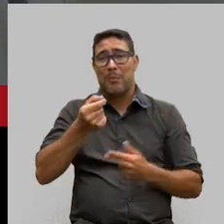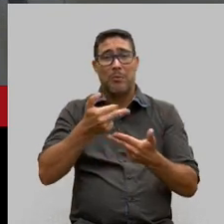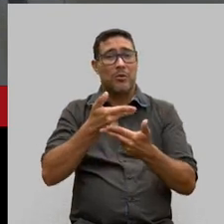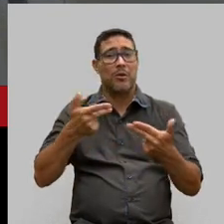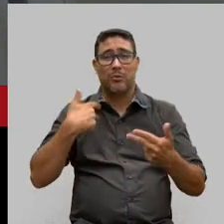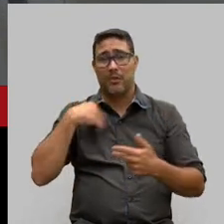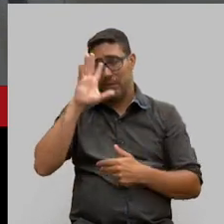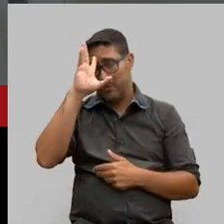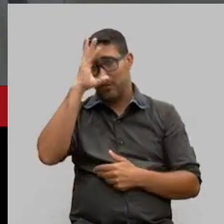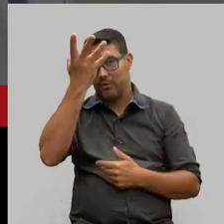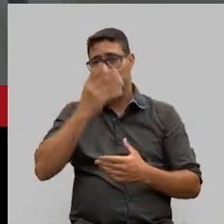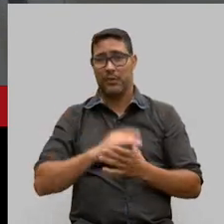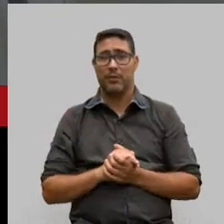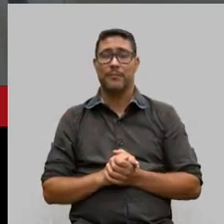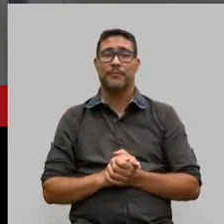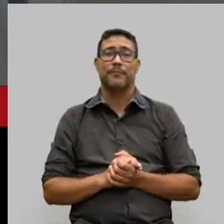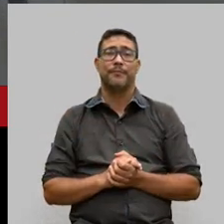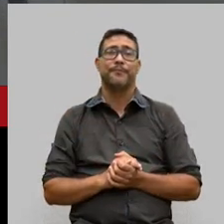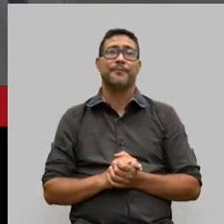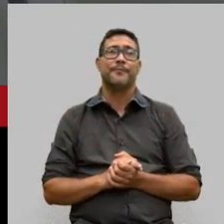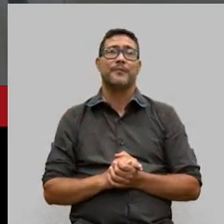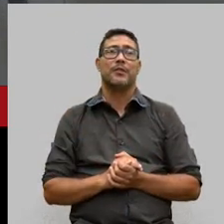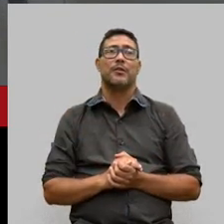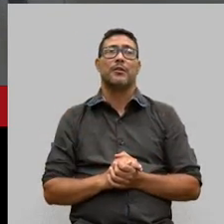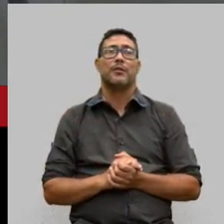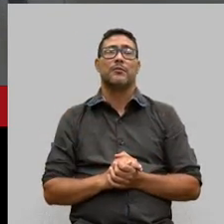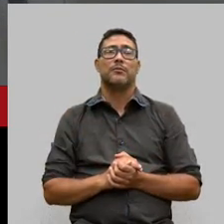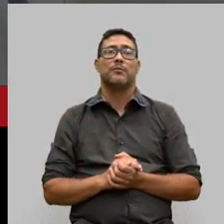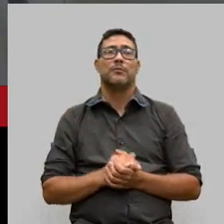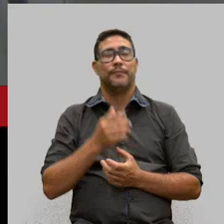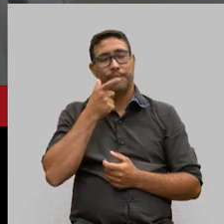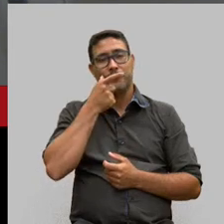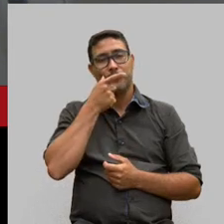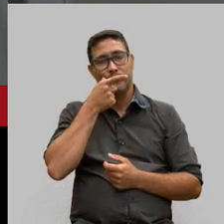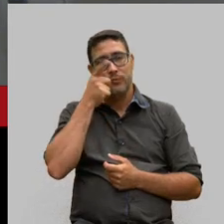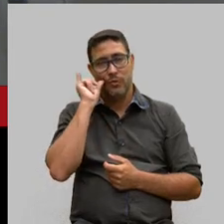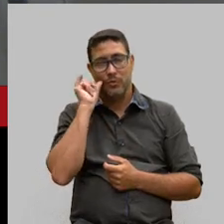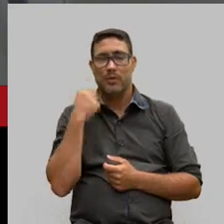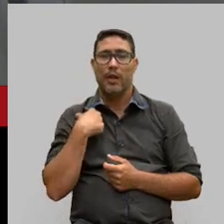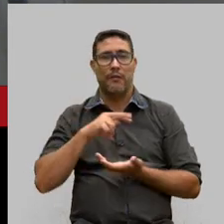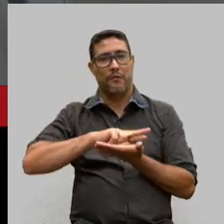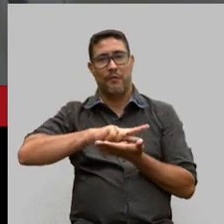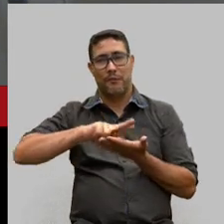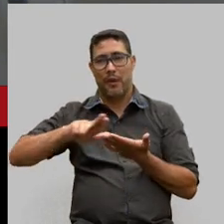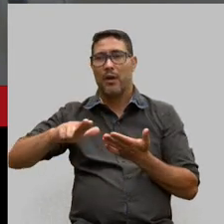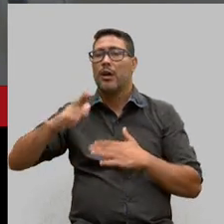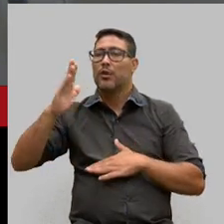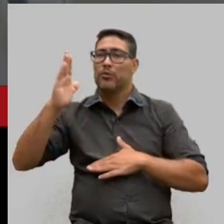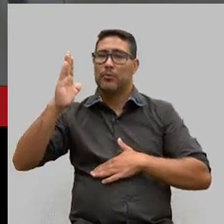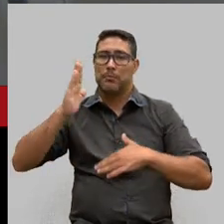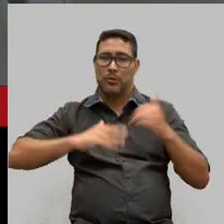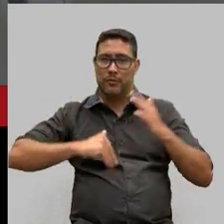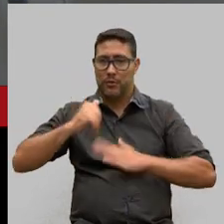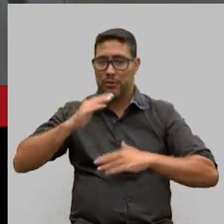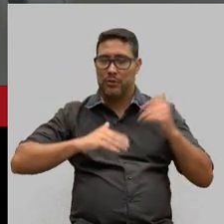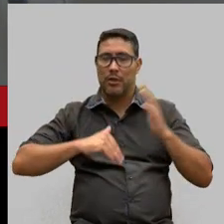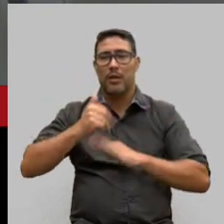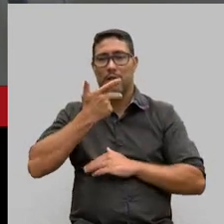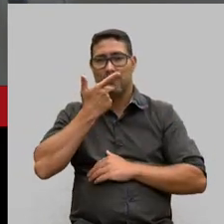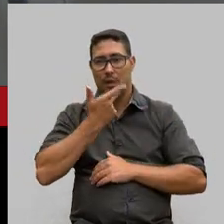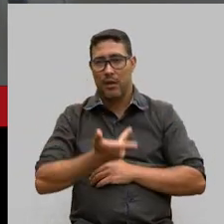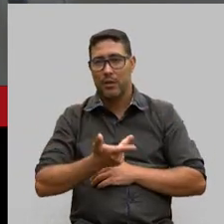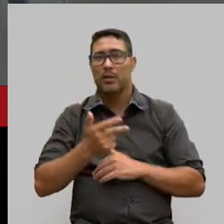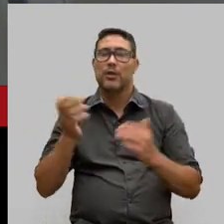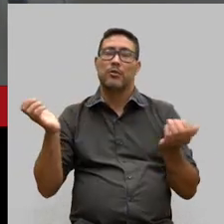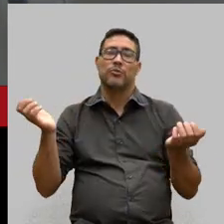resolvida Então ontem nós tivemos um vários profissionais falando sobre autismo gente muito